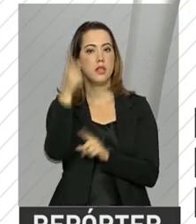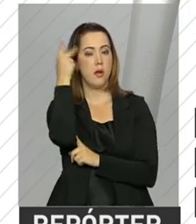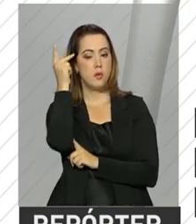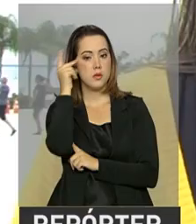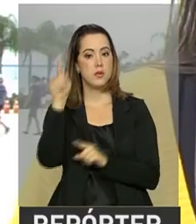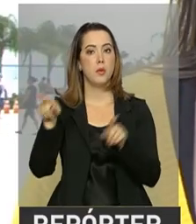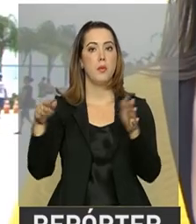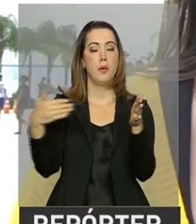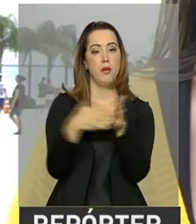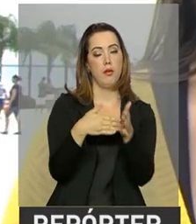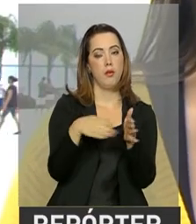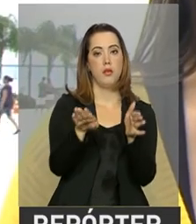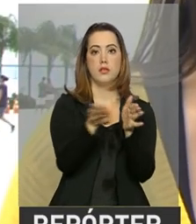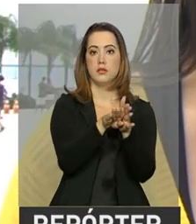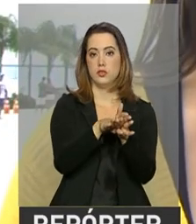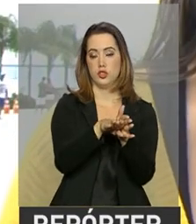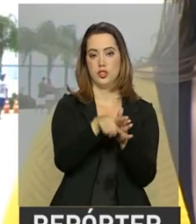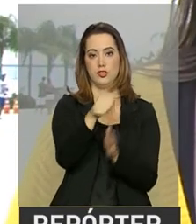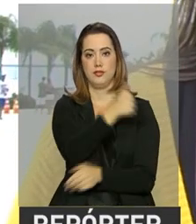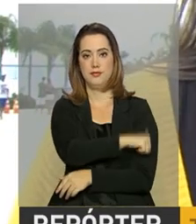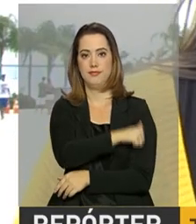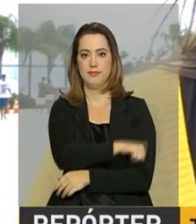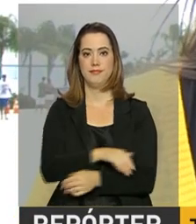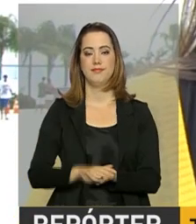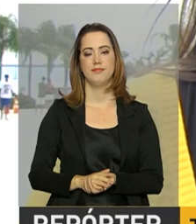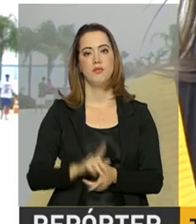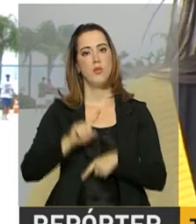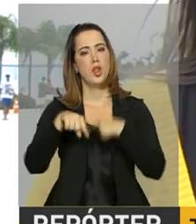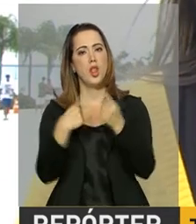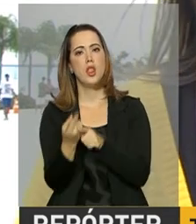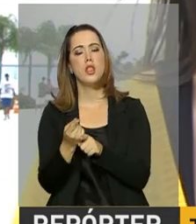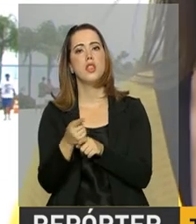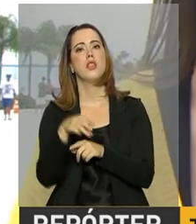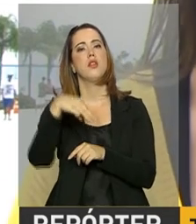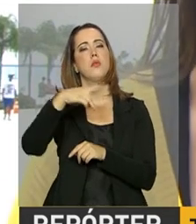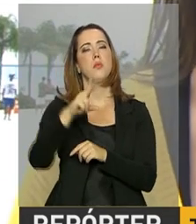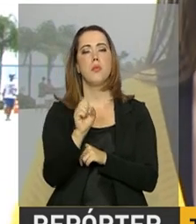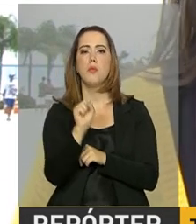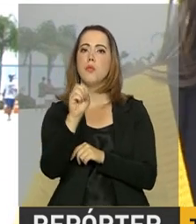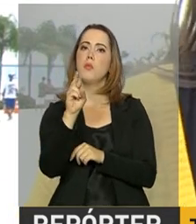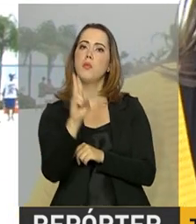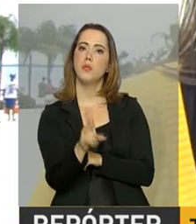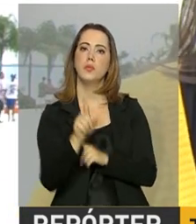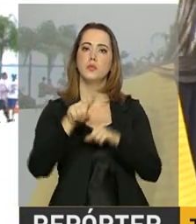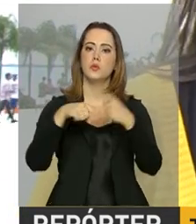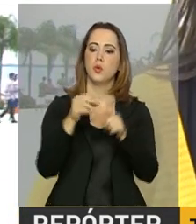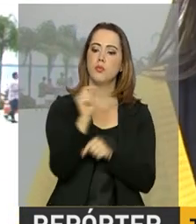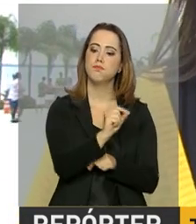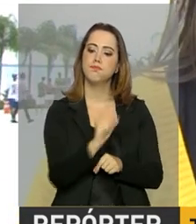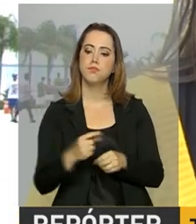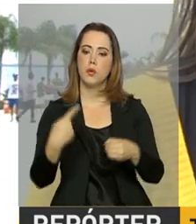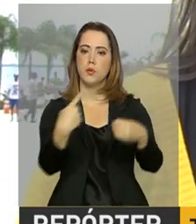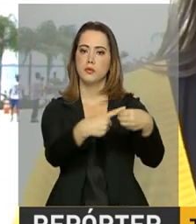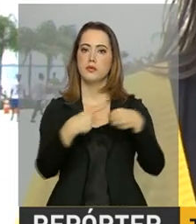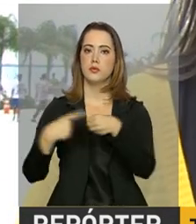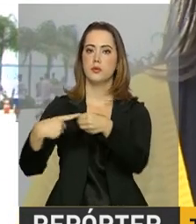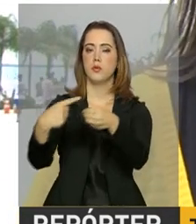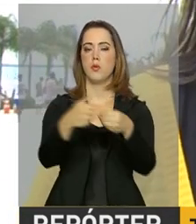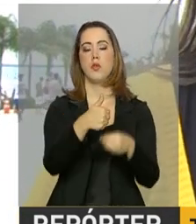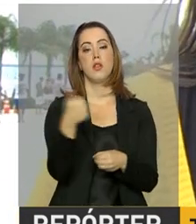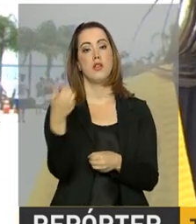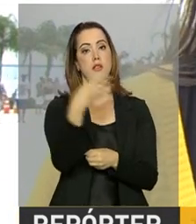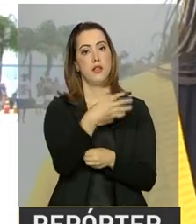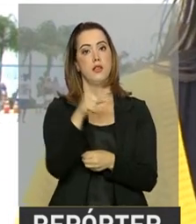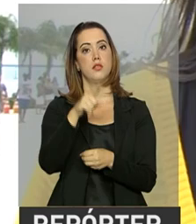Rio de Janeiro depois do Museu do amanhã a tocha paralímpica percorre 14 bairros e 26 ruas do Rio de Janeiro até